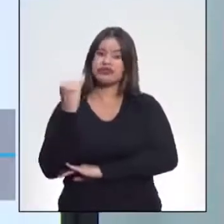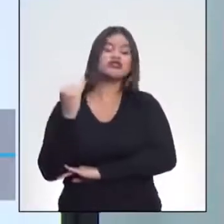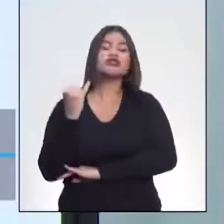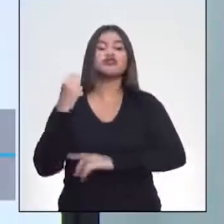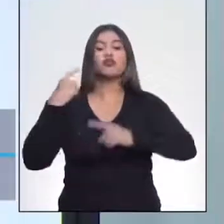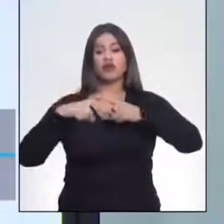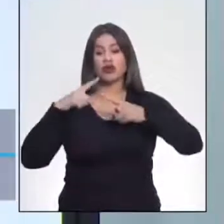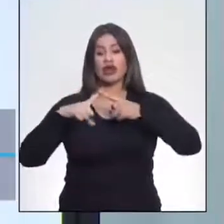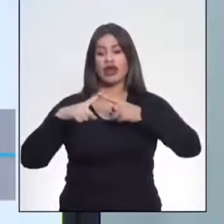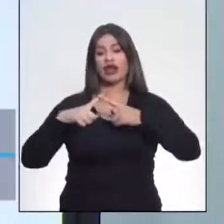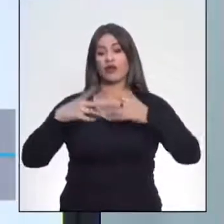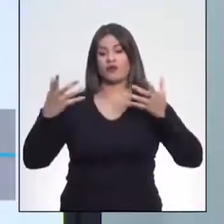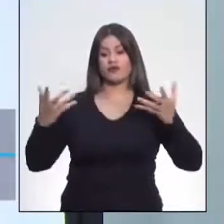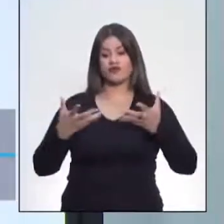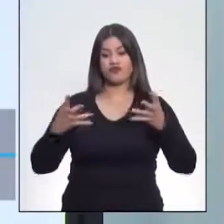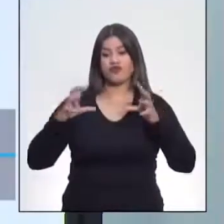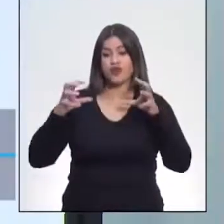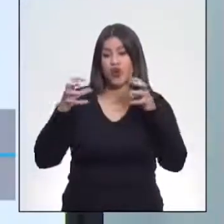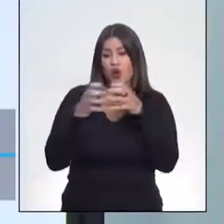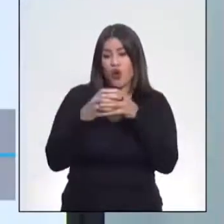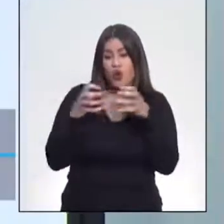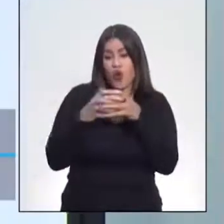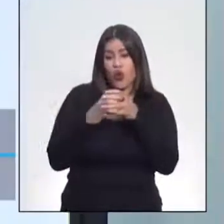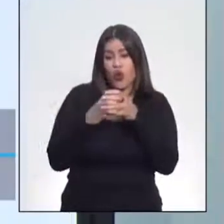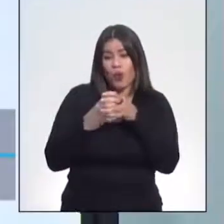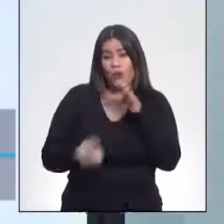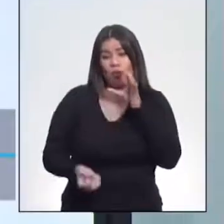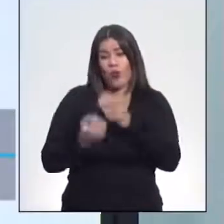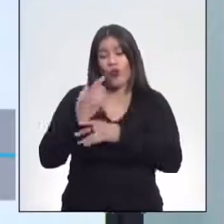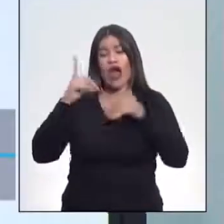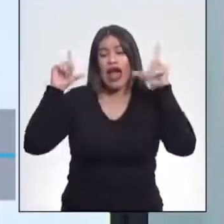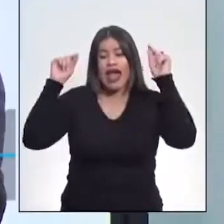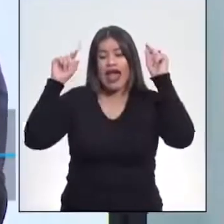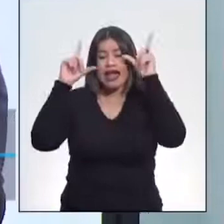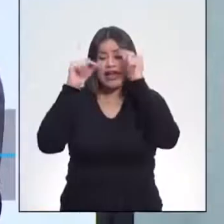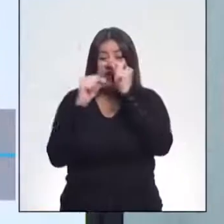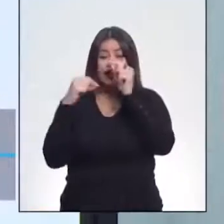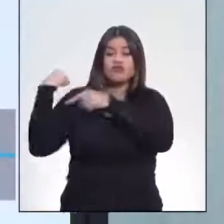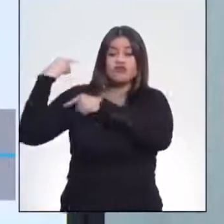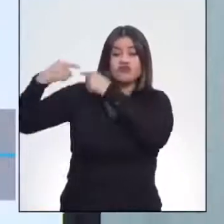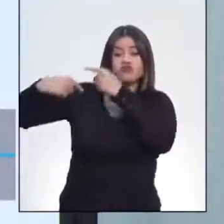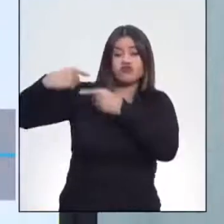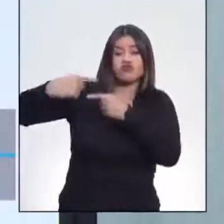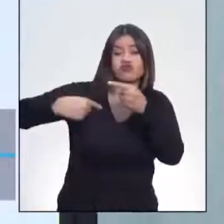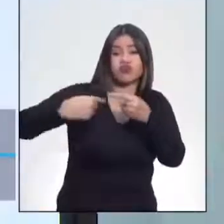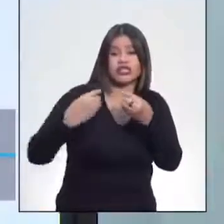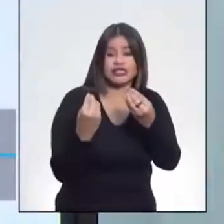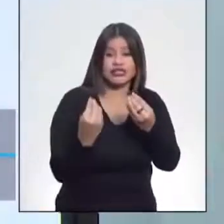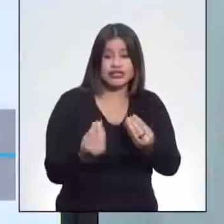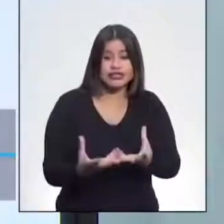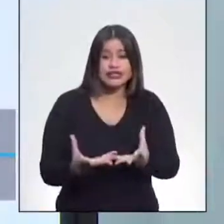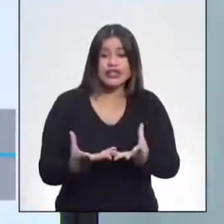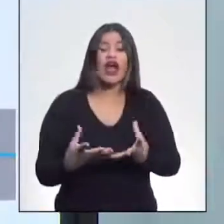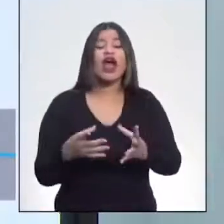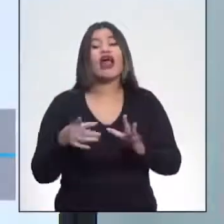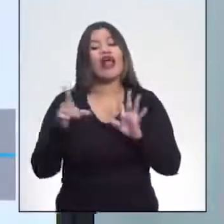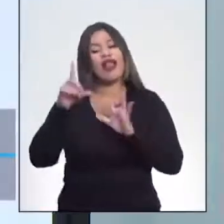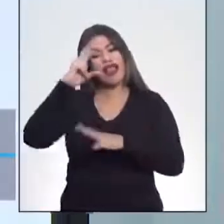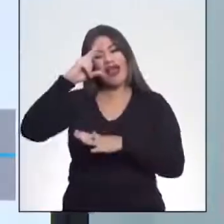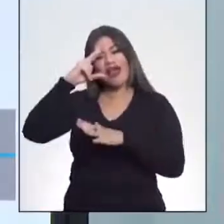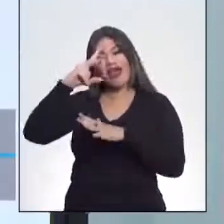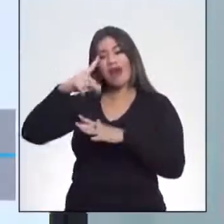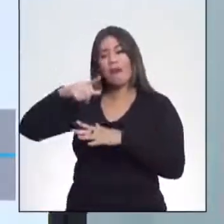Esses povos que a antiga eles deixaram uma herança muito grande para nós então a aula passada até falei para você só